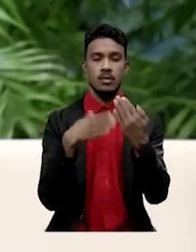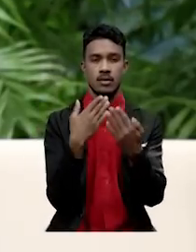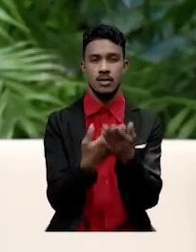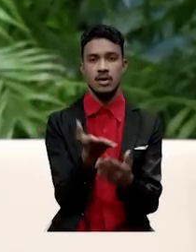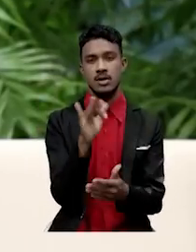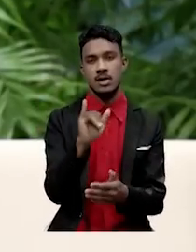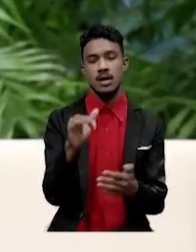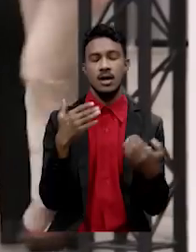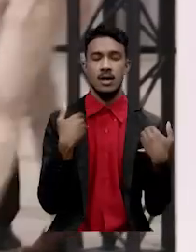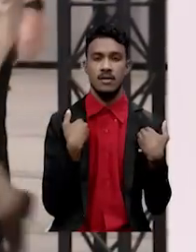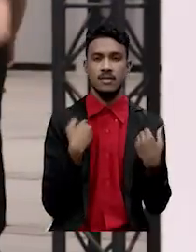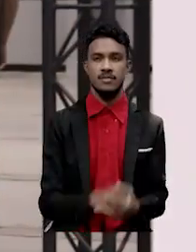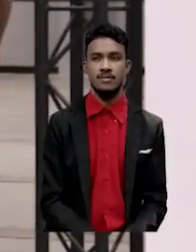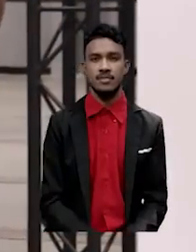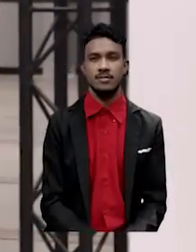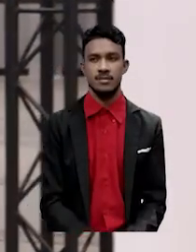Xirmozia,